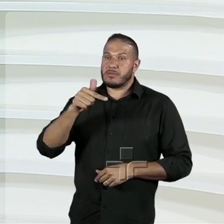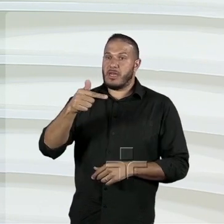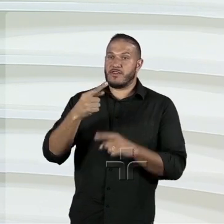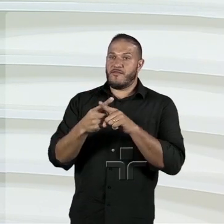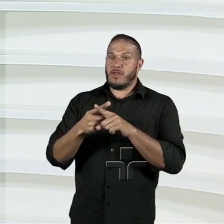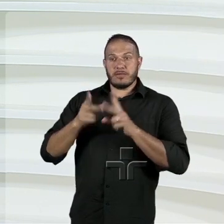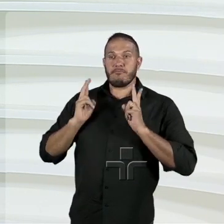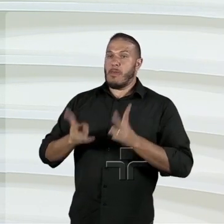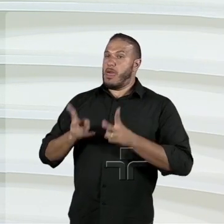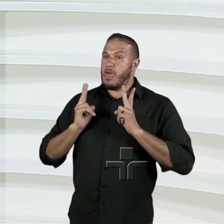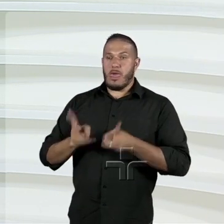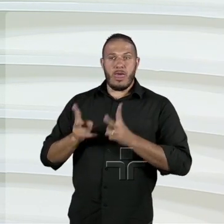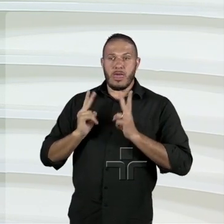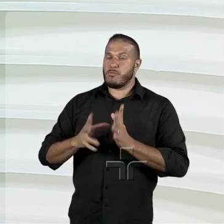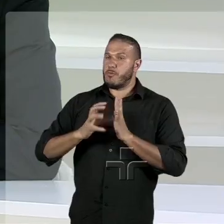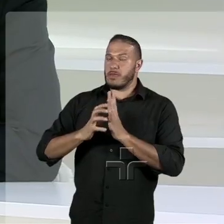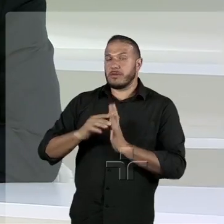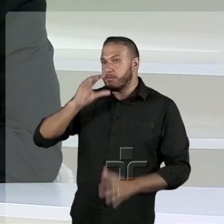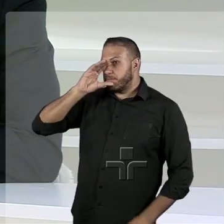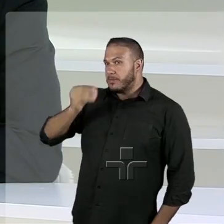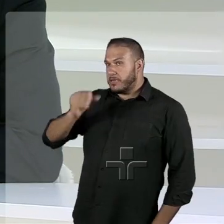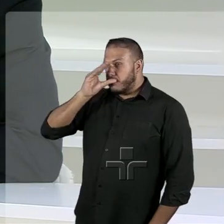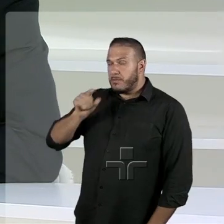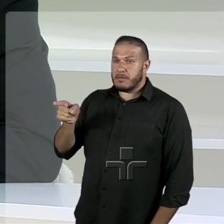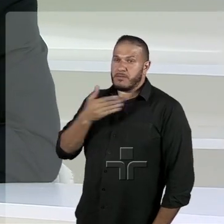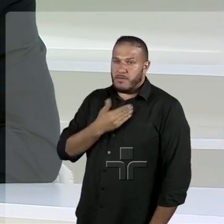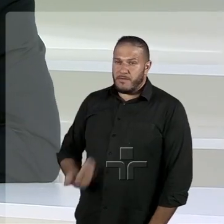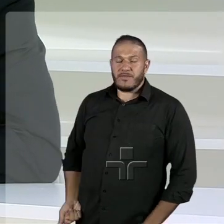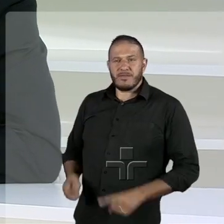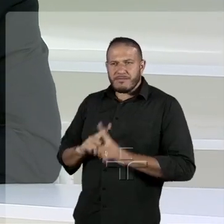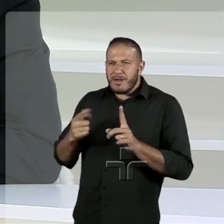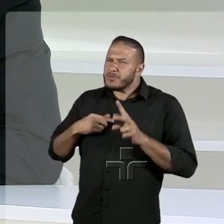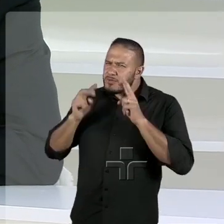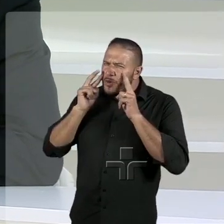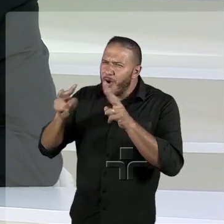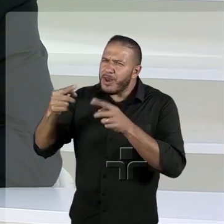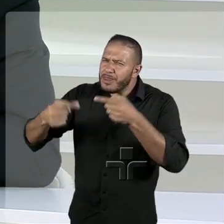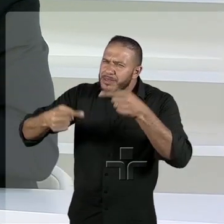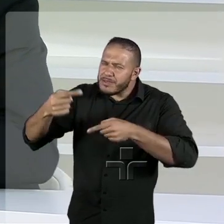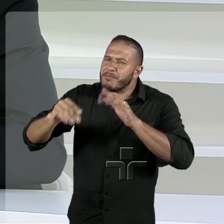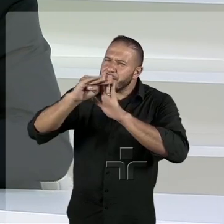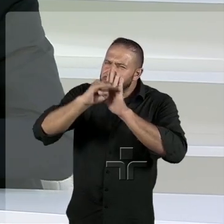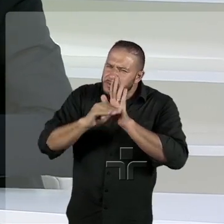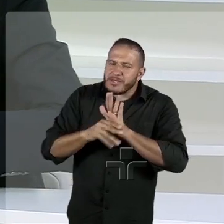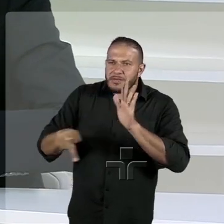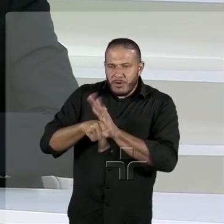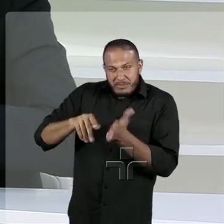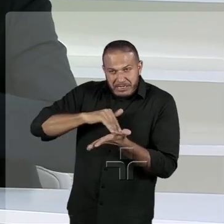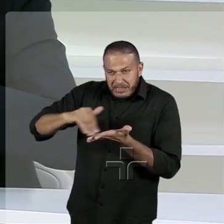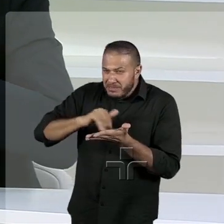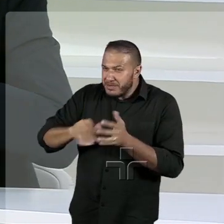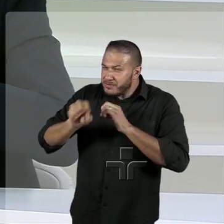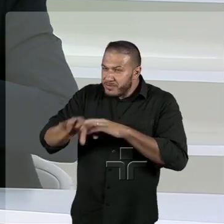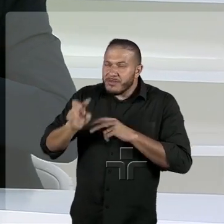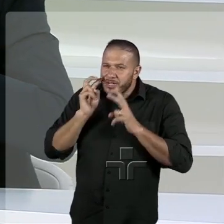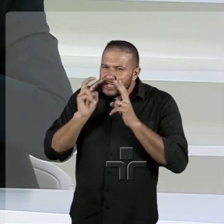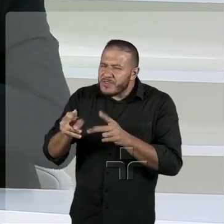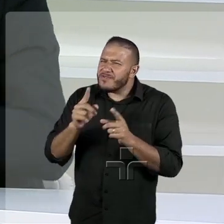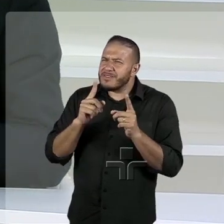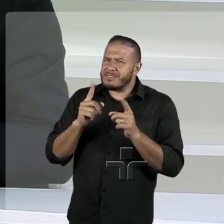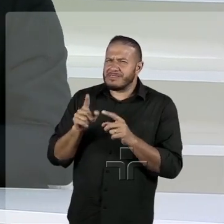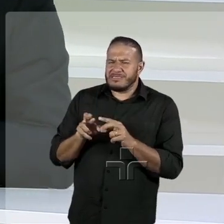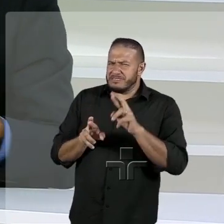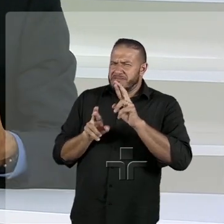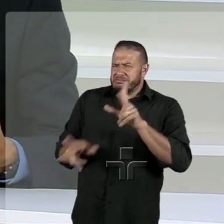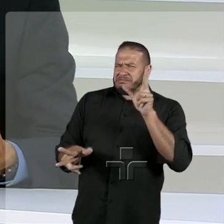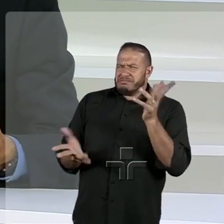o mesmo partido, PSDB, no governo. No entanto, quando a gente olha para as políticas da Secretaria de Educação, a gente vê uma diferença